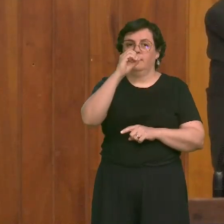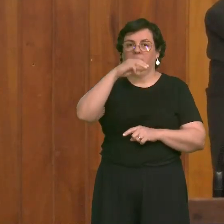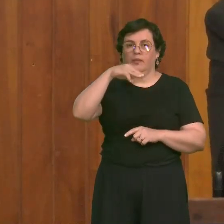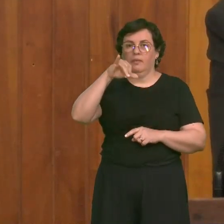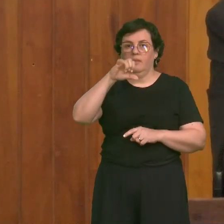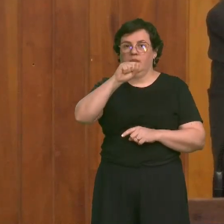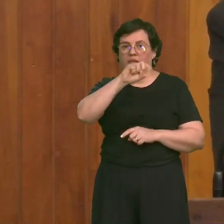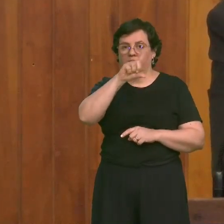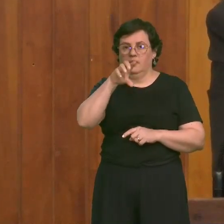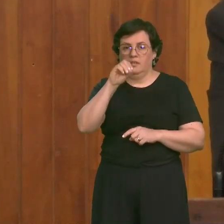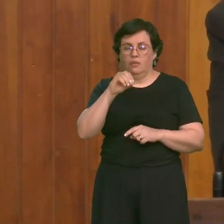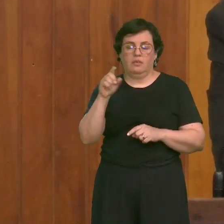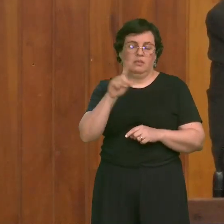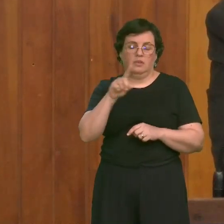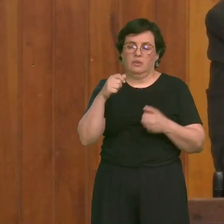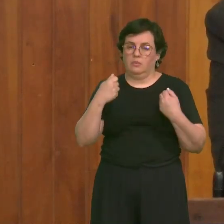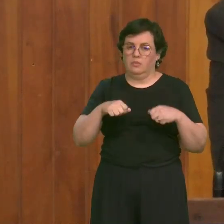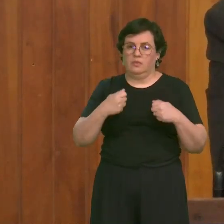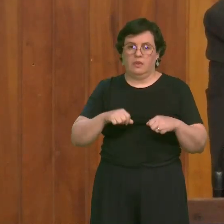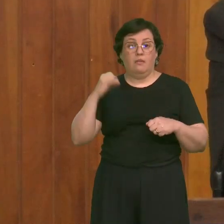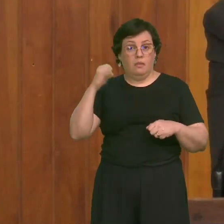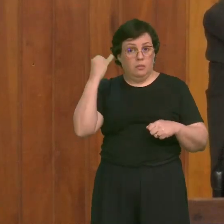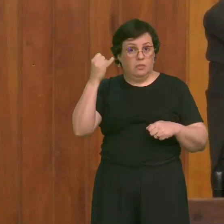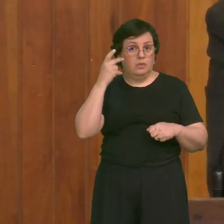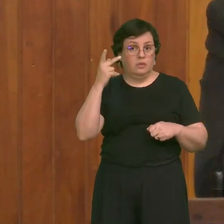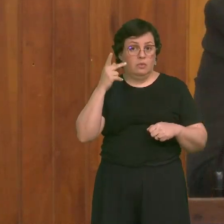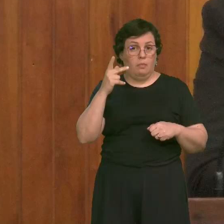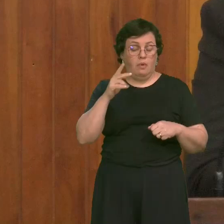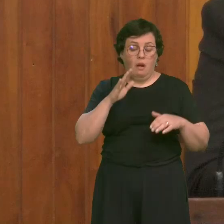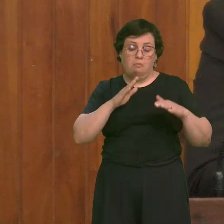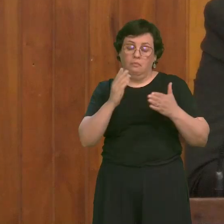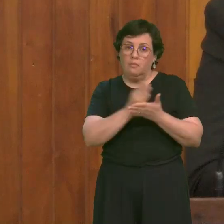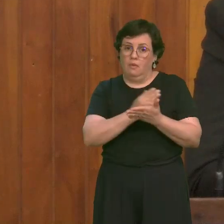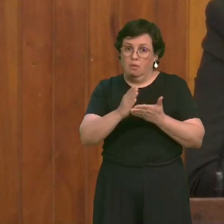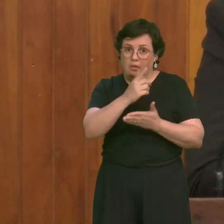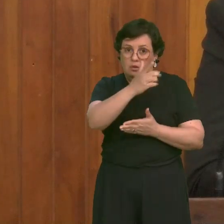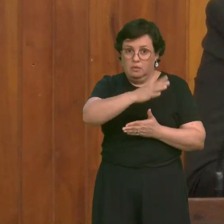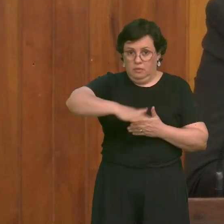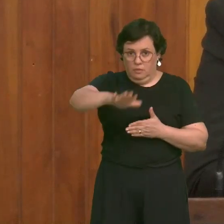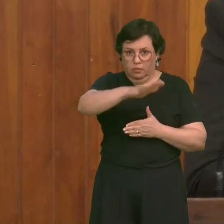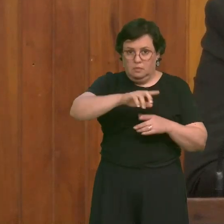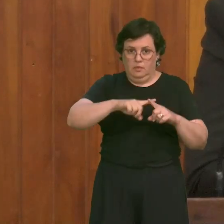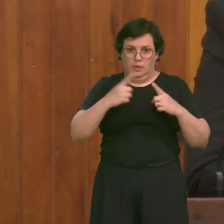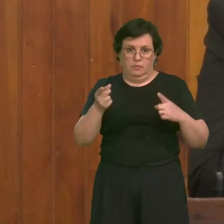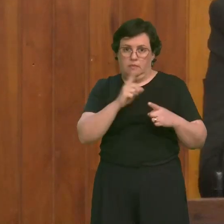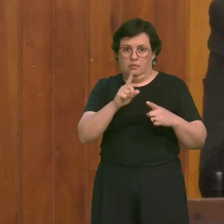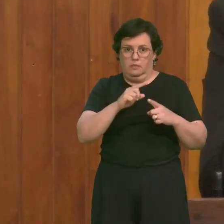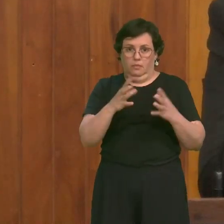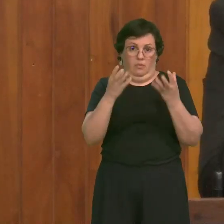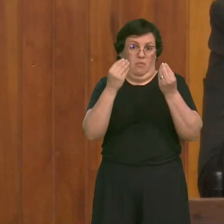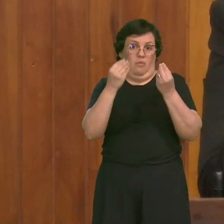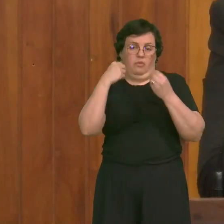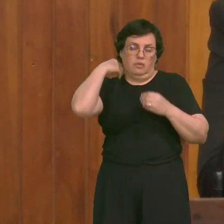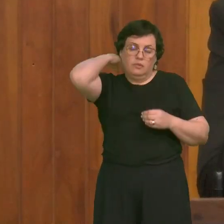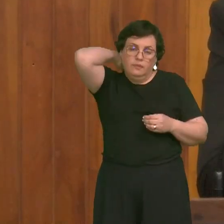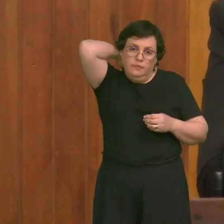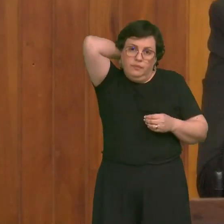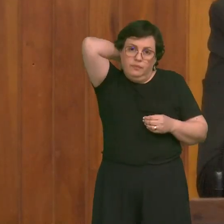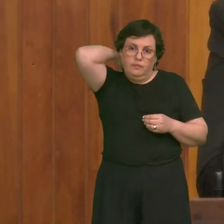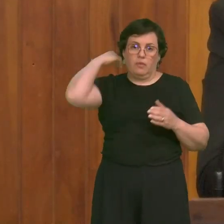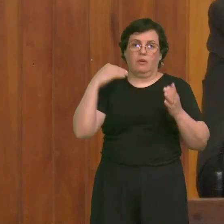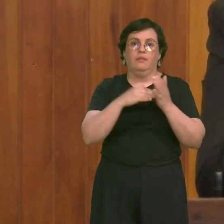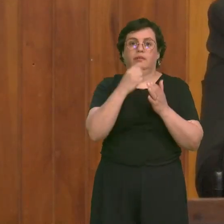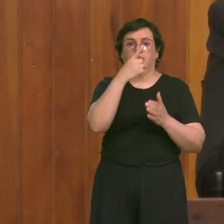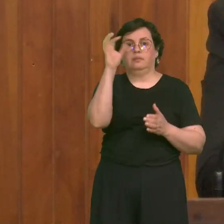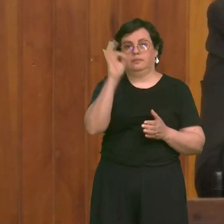importante para determinadas áreas mas não o excesso de comissionados e a lei diz até